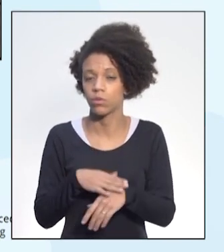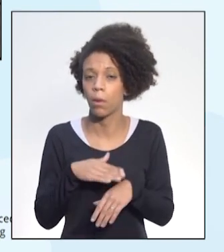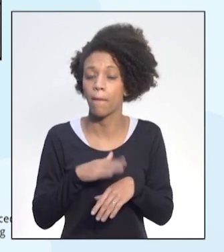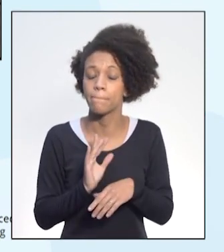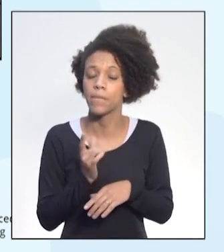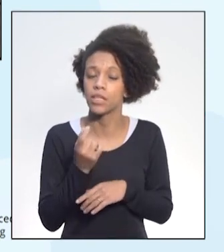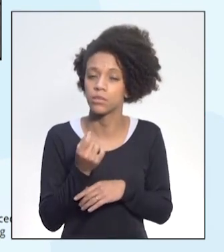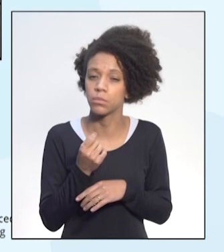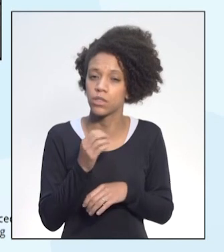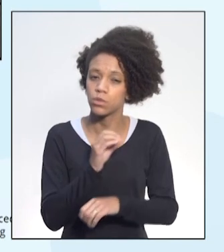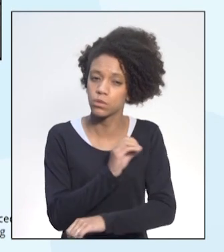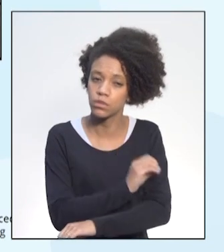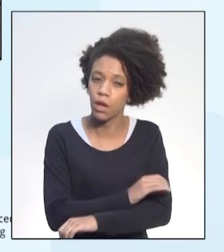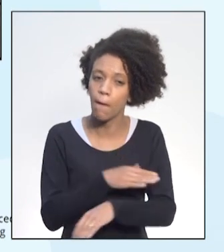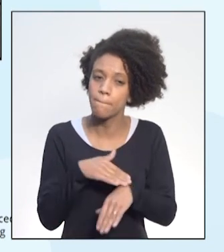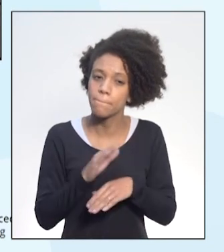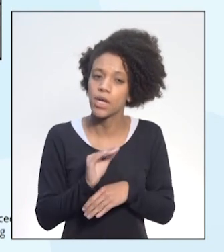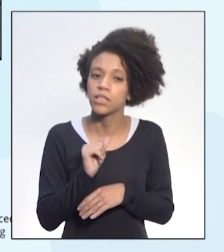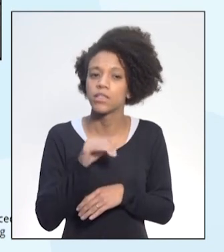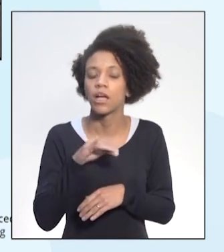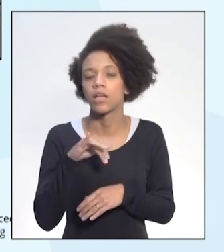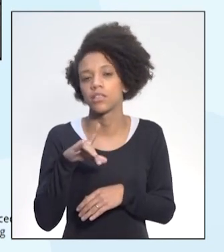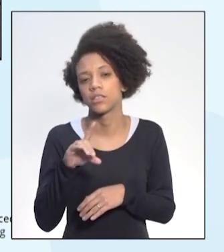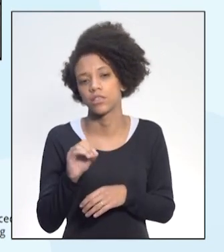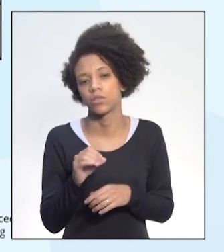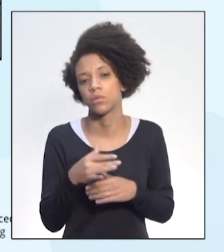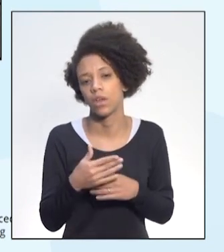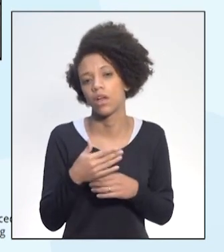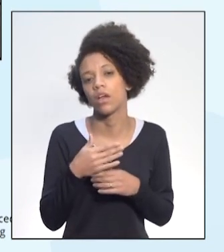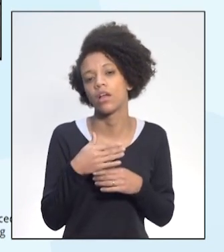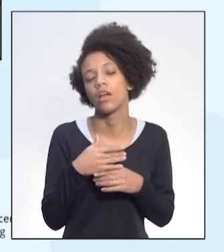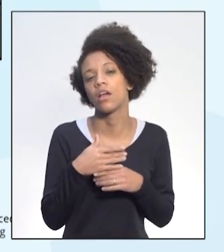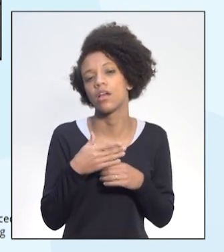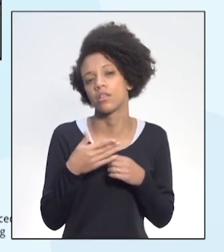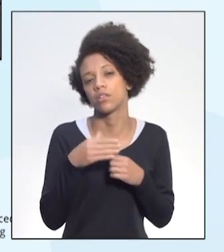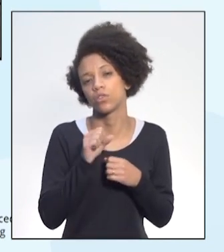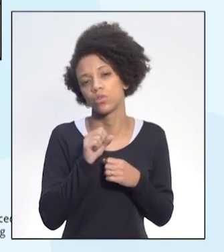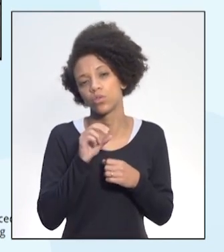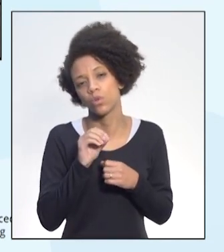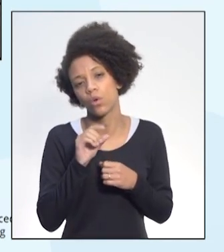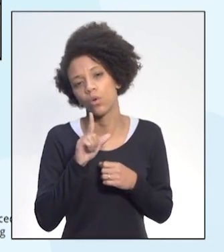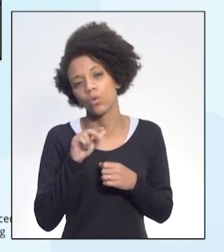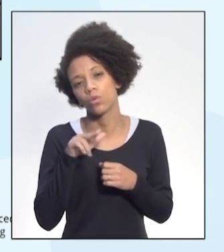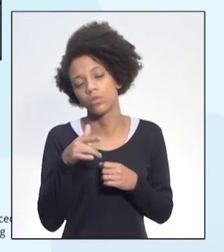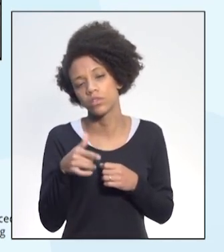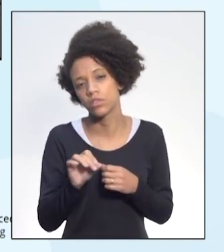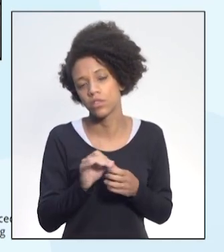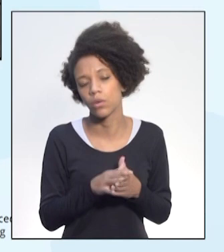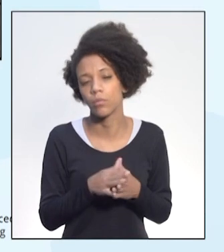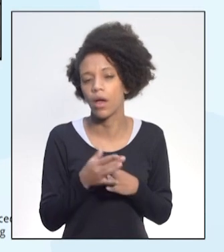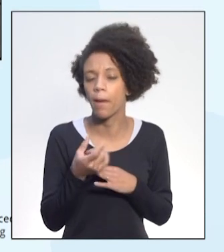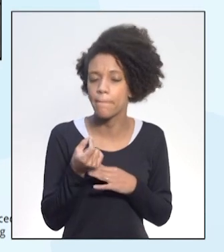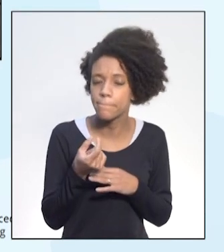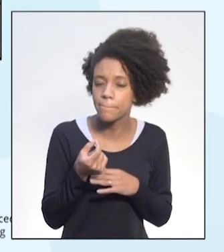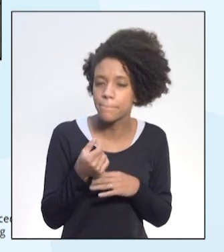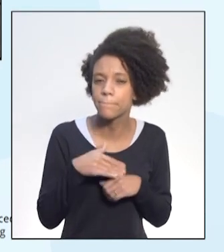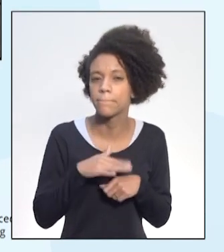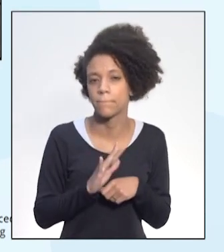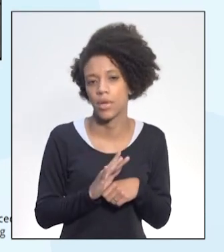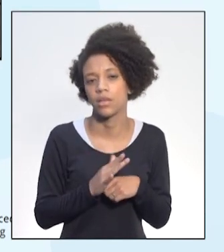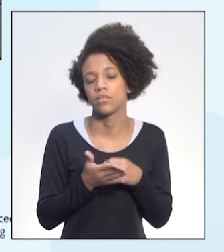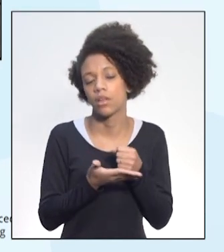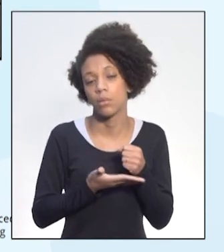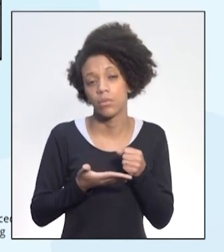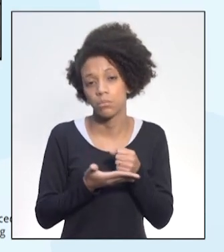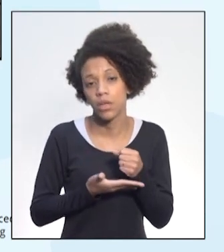perto do zero, mais ácido é essa solução, que está em vermelho. Quanto mais perto do 14, a solução é mais